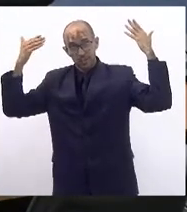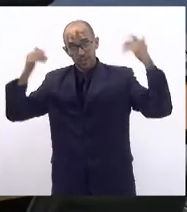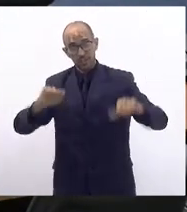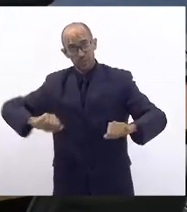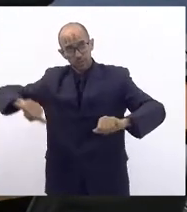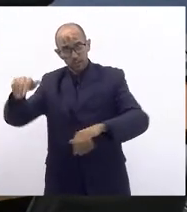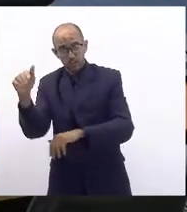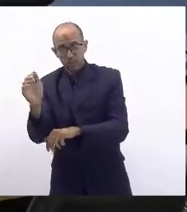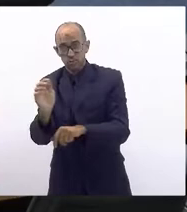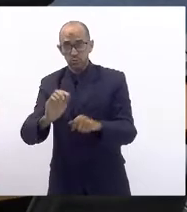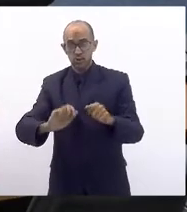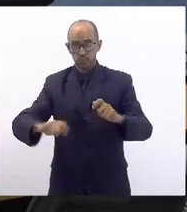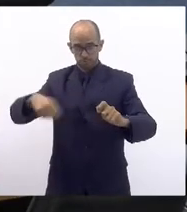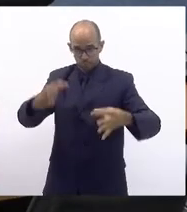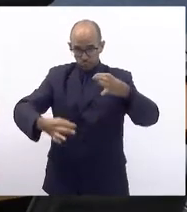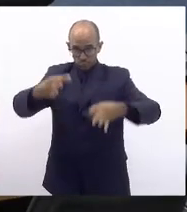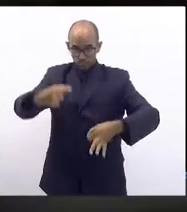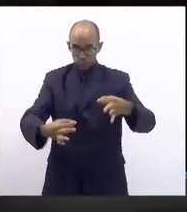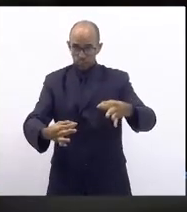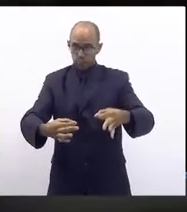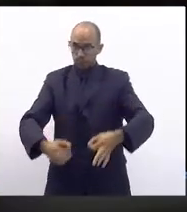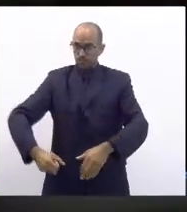Ah mas é um